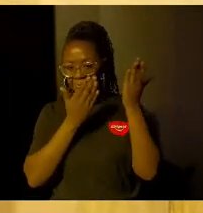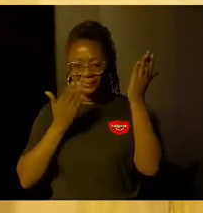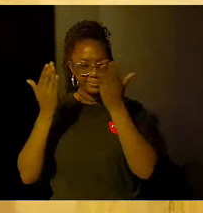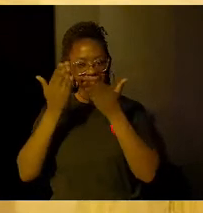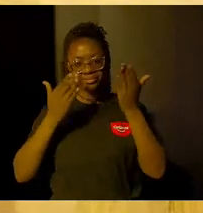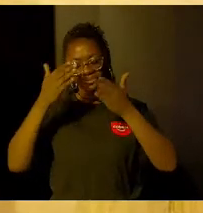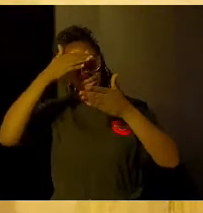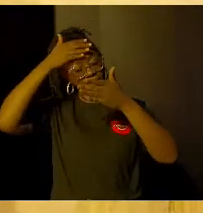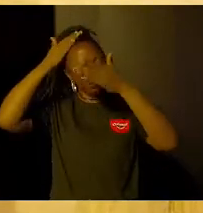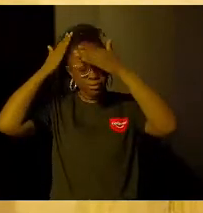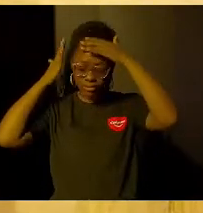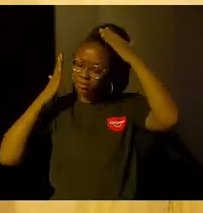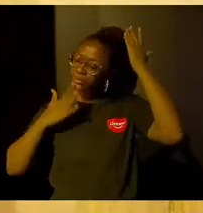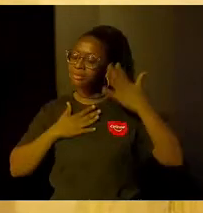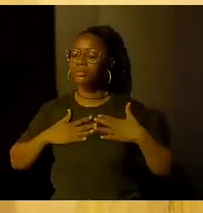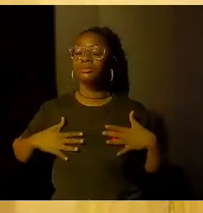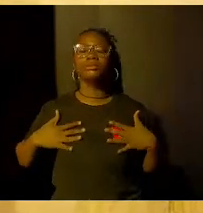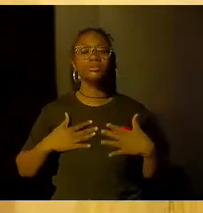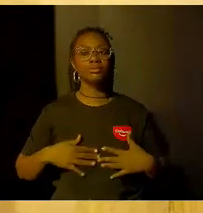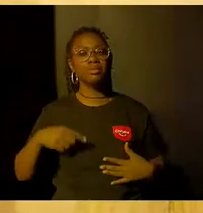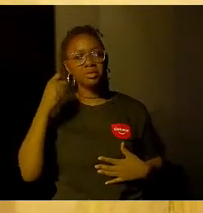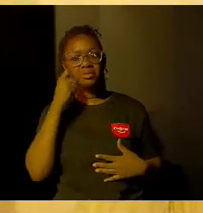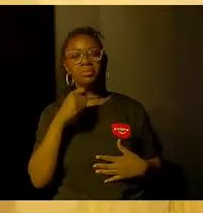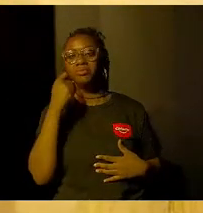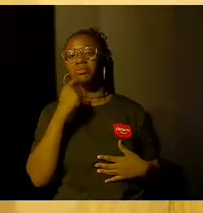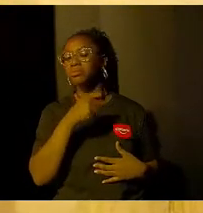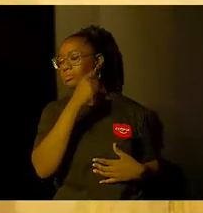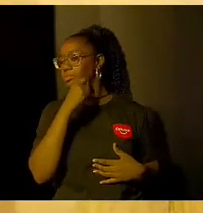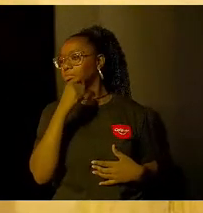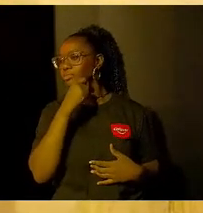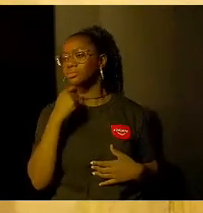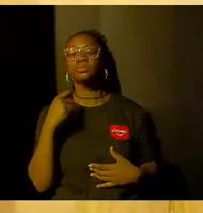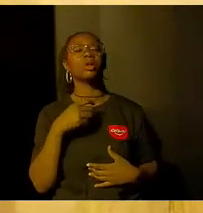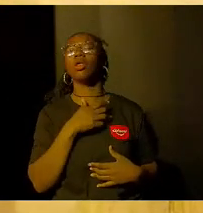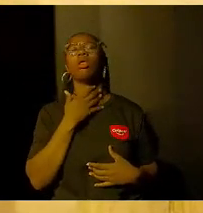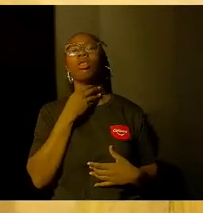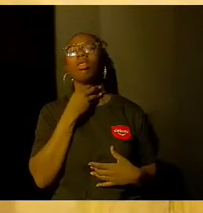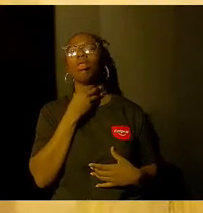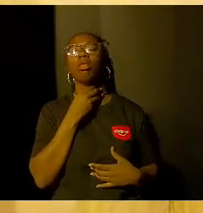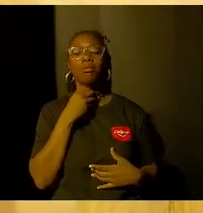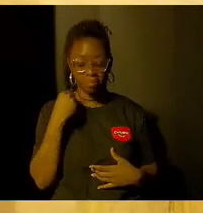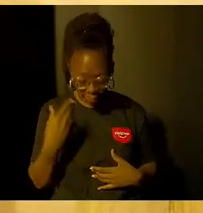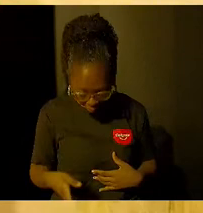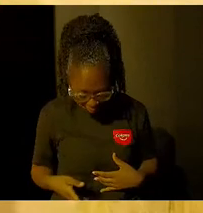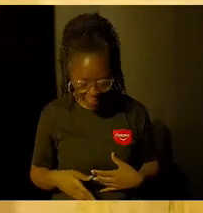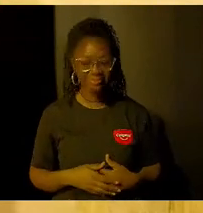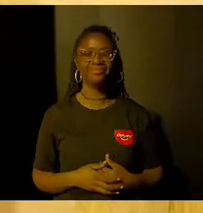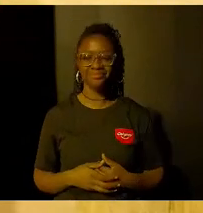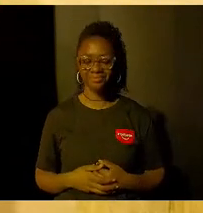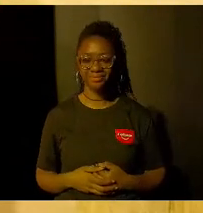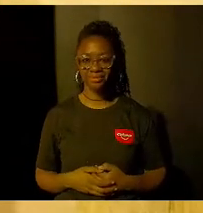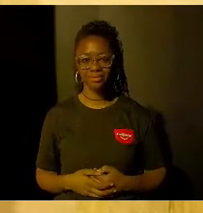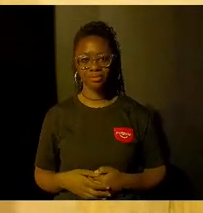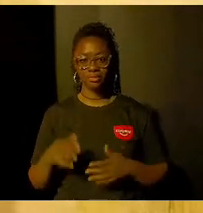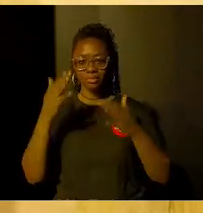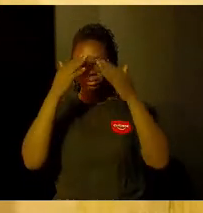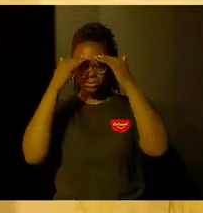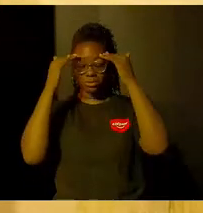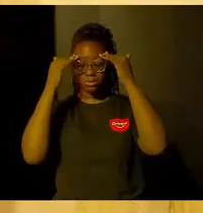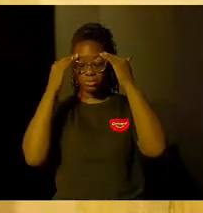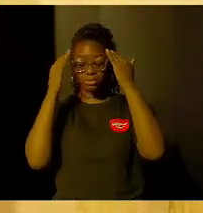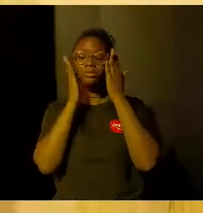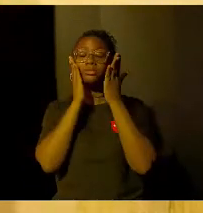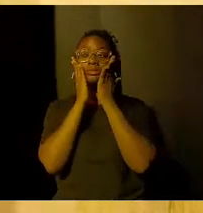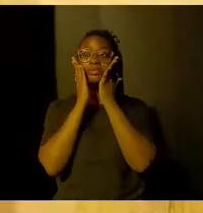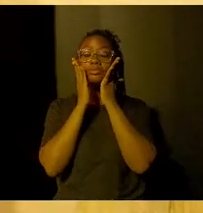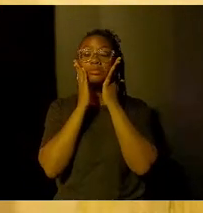esfregava o peito moço fazia a barba gargarejava esparrava no Balde penteava as sobrancelhas e se cercava com uma toalha